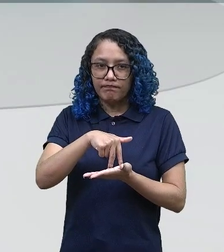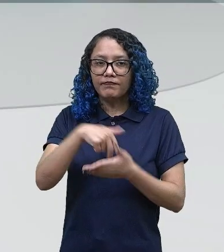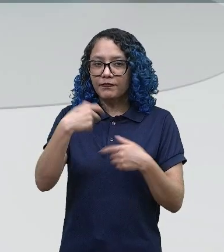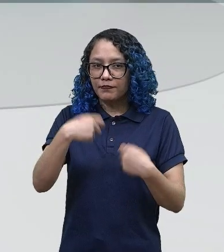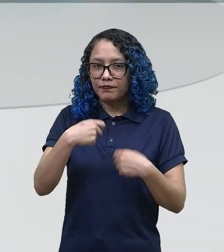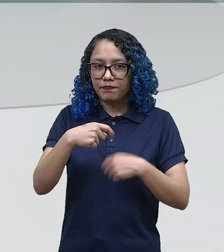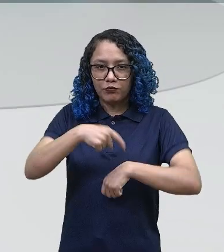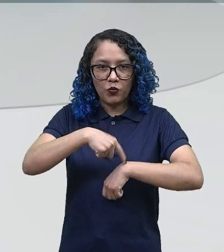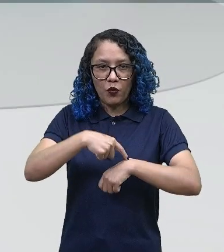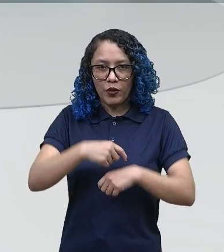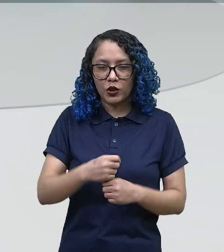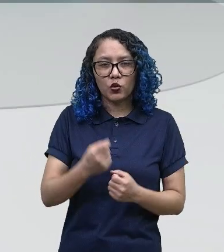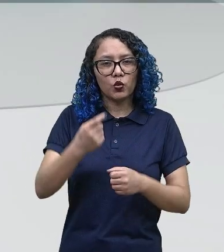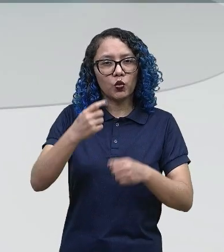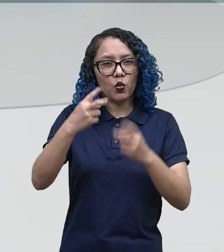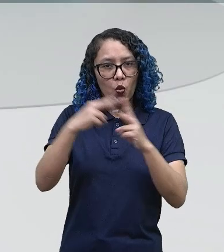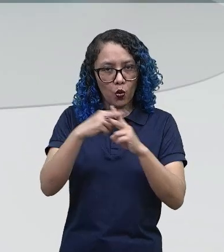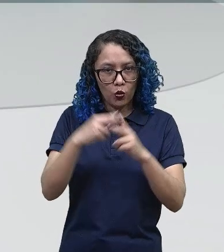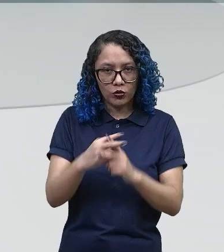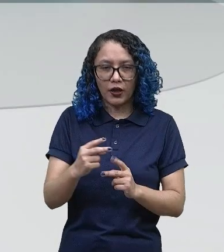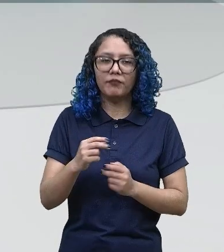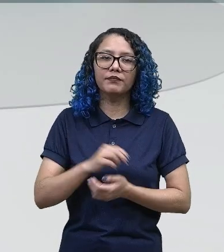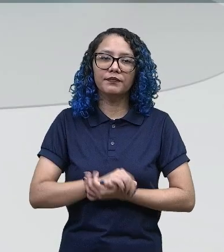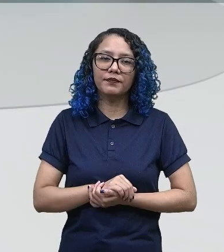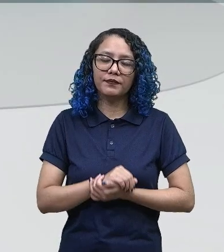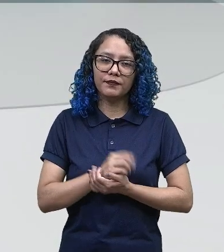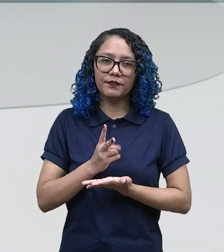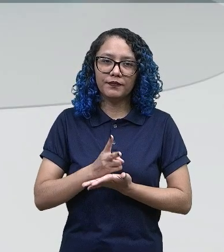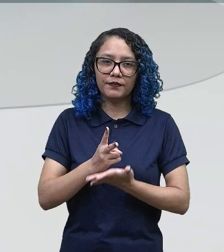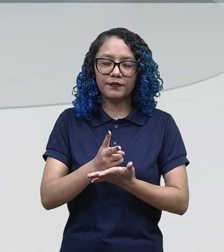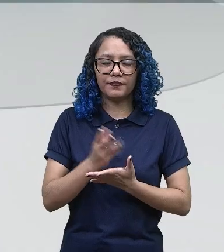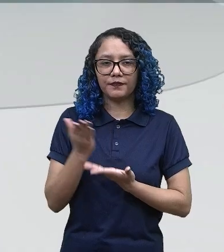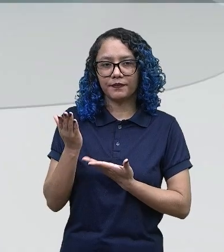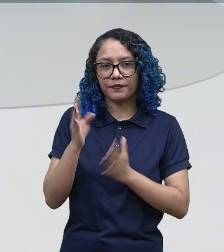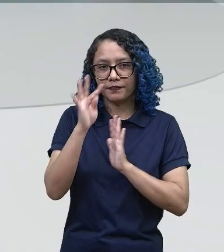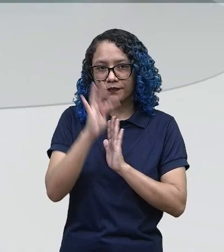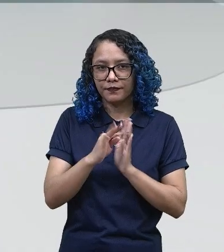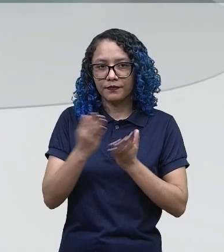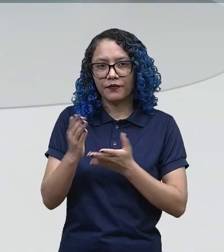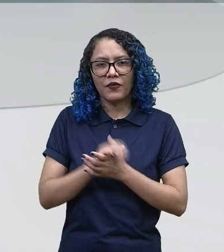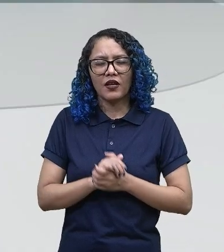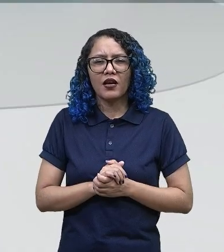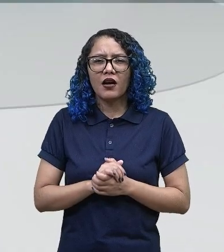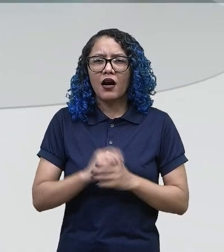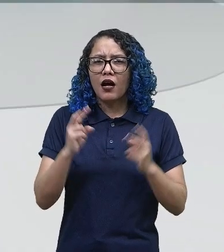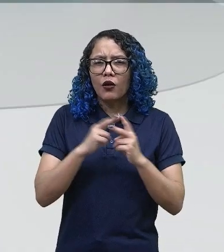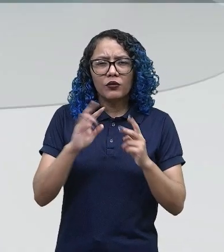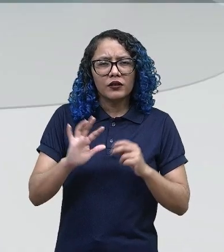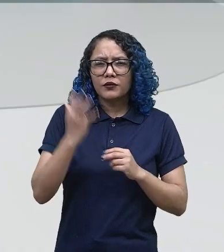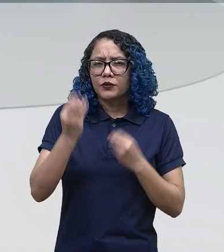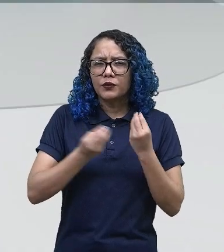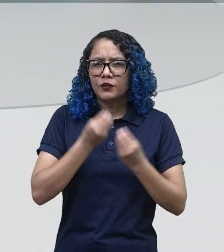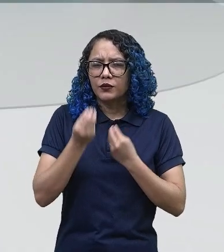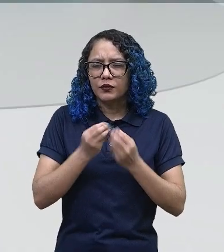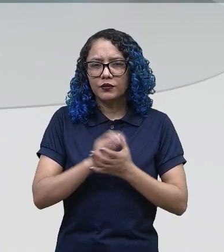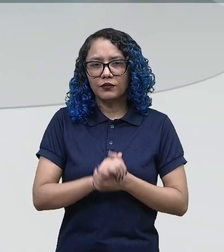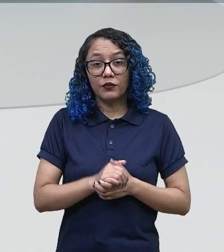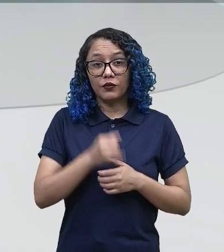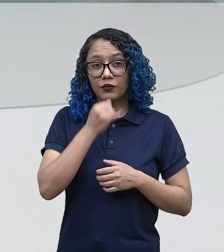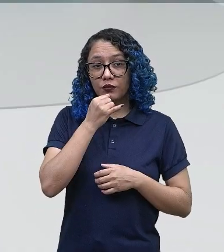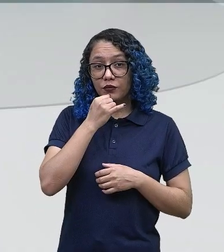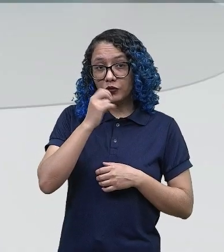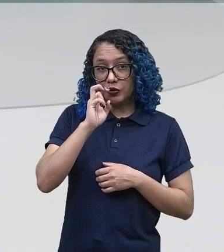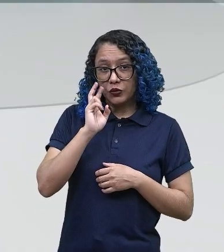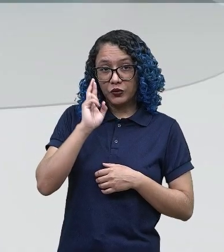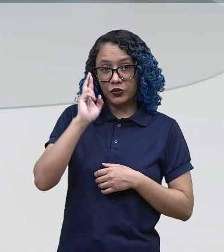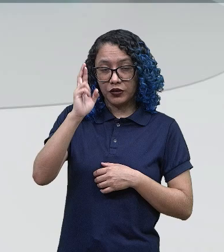do combate. E a gente continua o texto, olha só, como ocorre a luta? Bom, inicia quando o dono da luta, né, ele